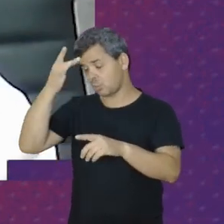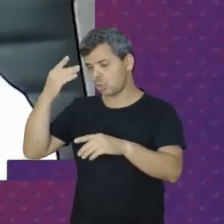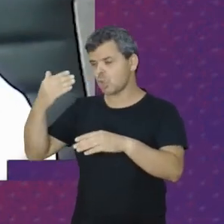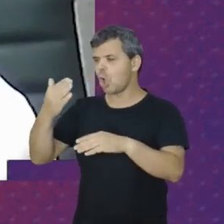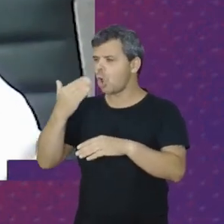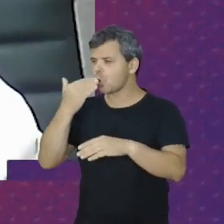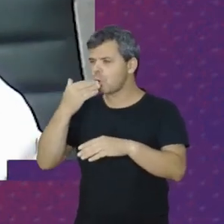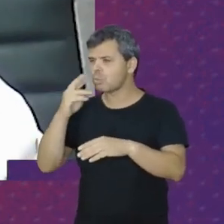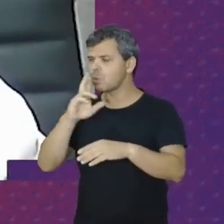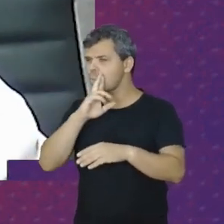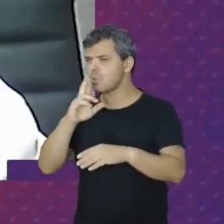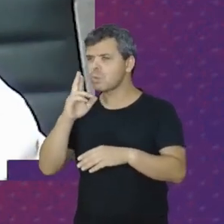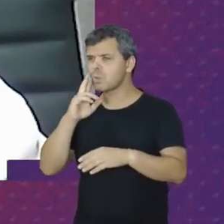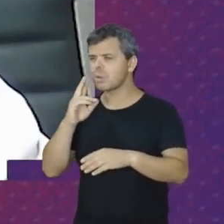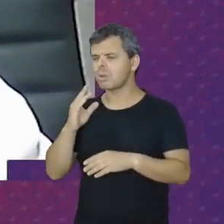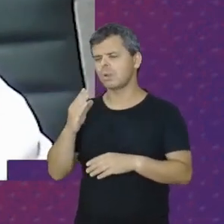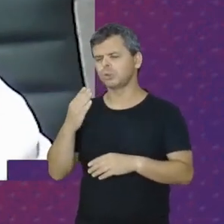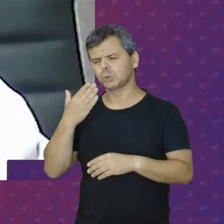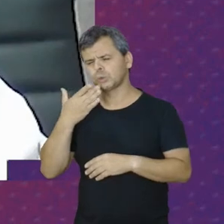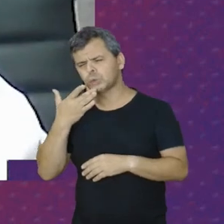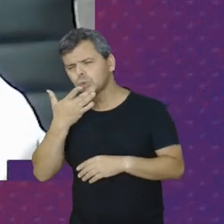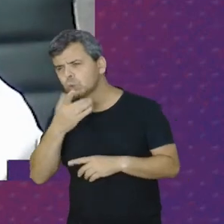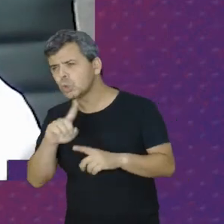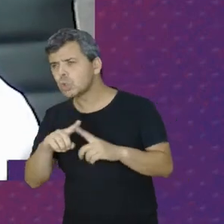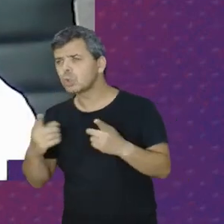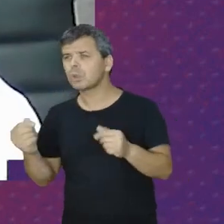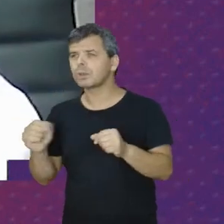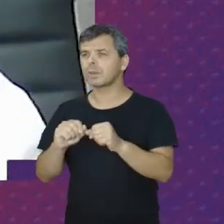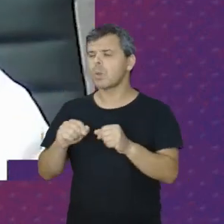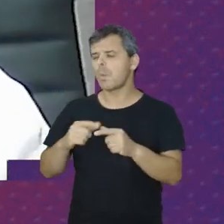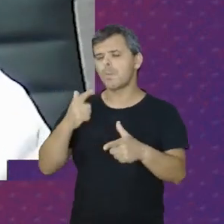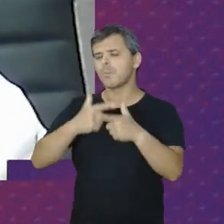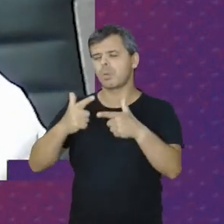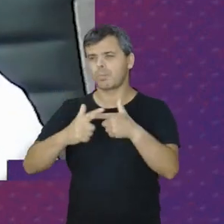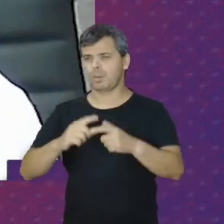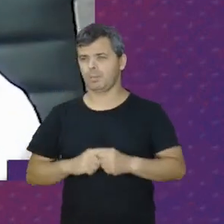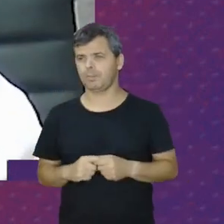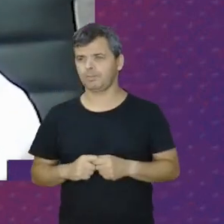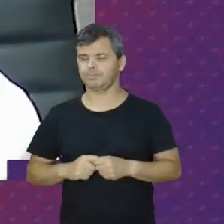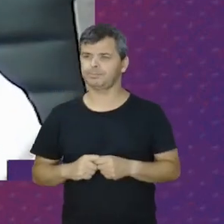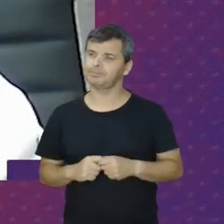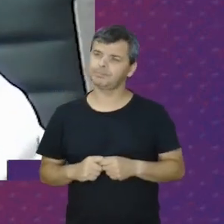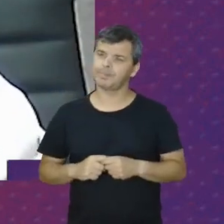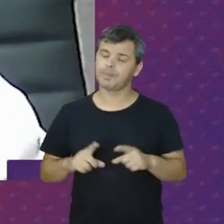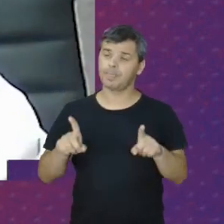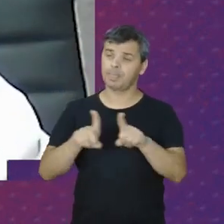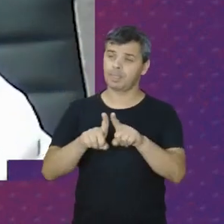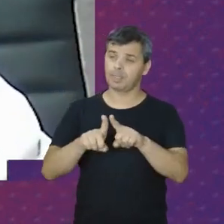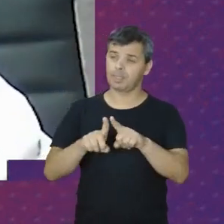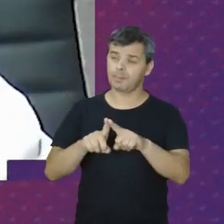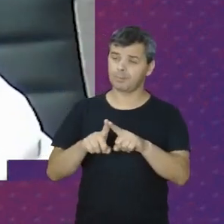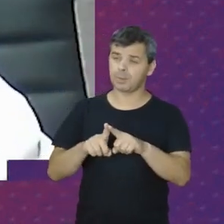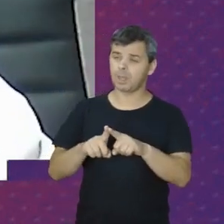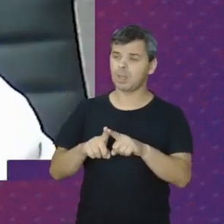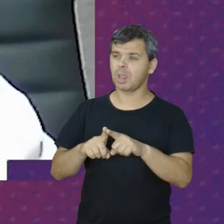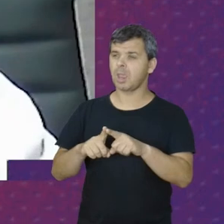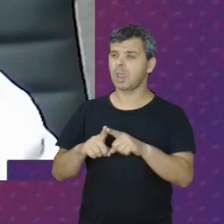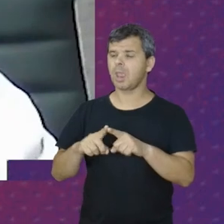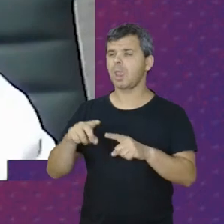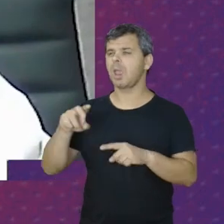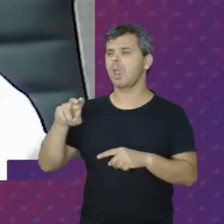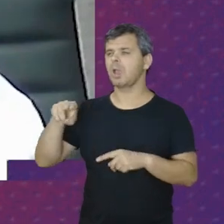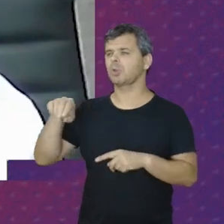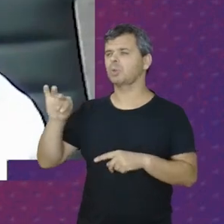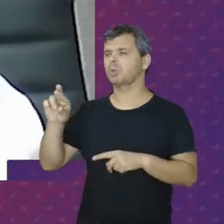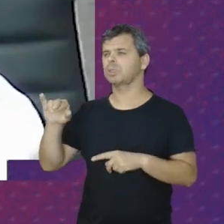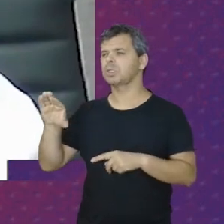Além disso, a comida é deliciosa, nunca teve uma dor de barriga, nenhuma queixa. Tem também nutricionista para poder ver